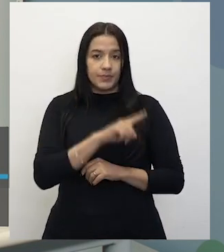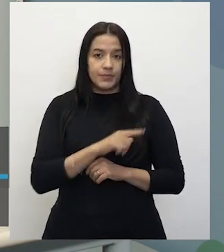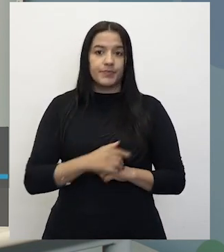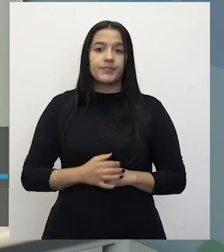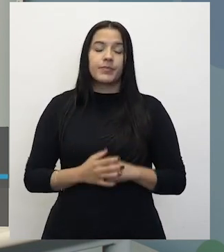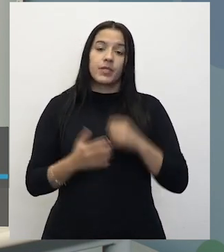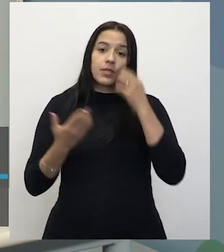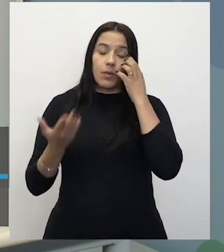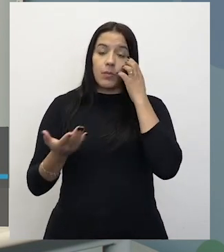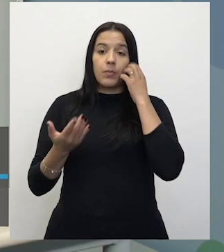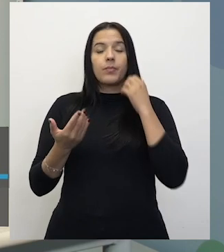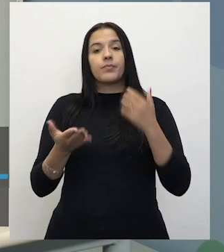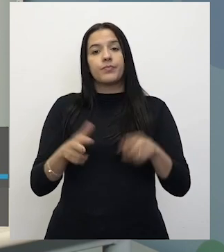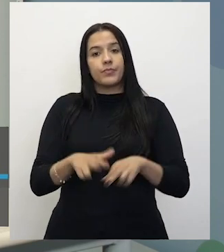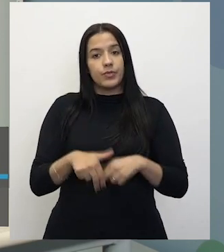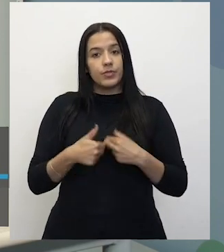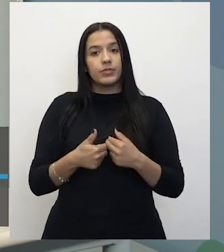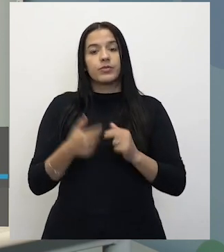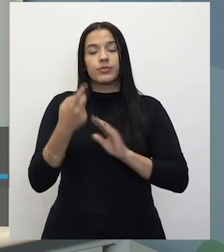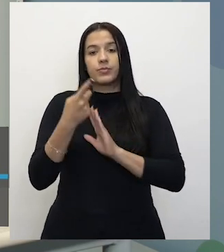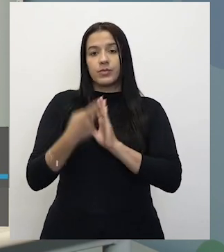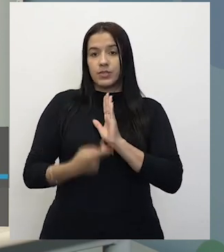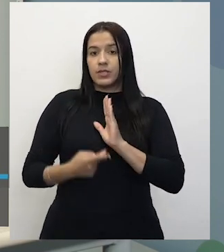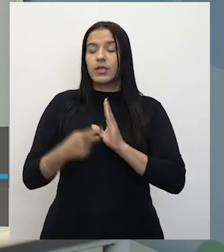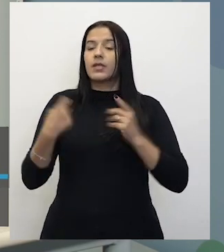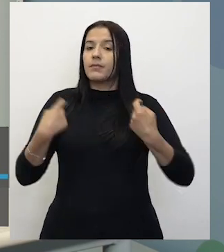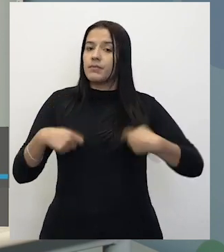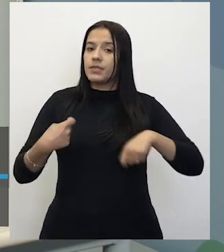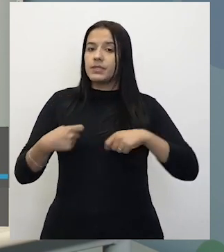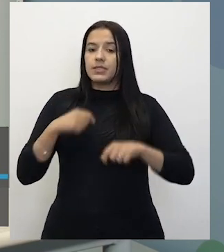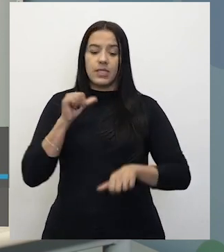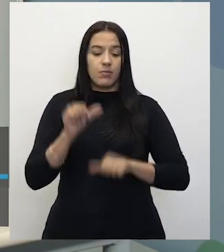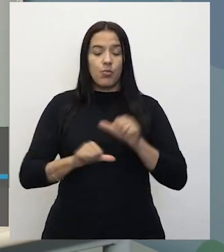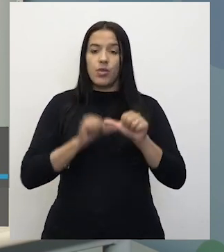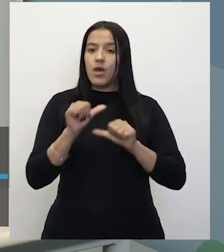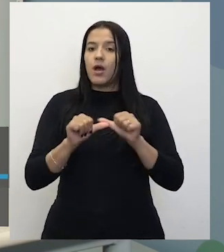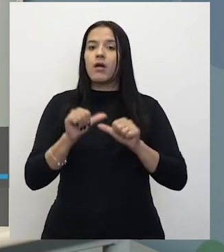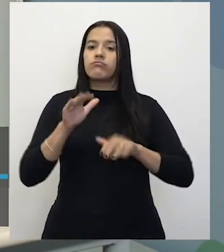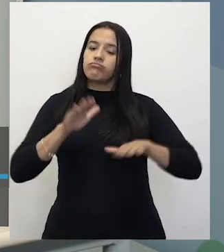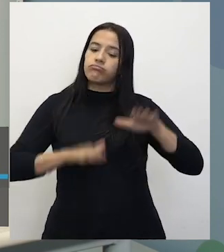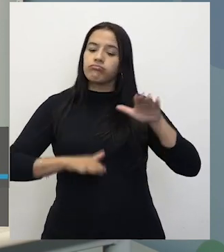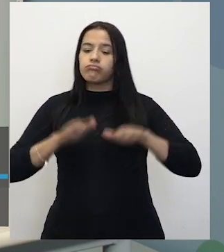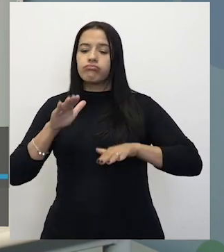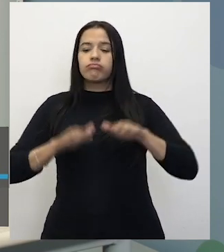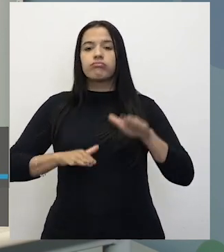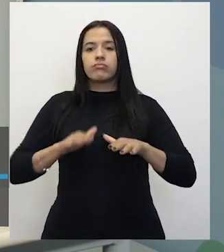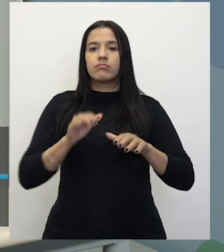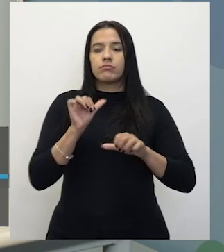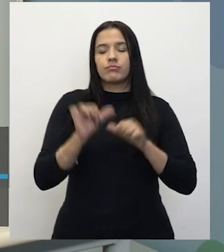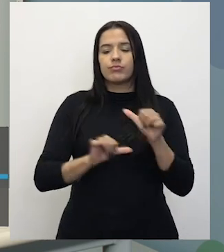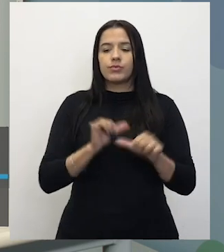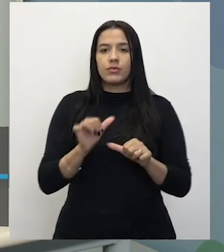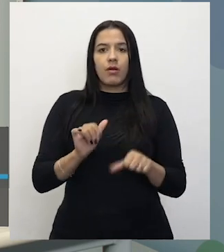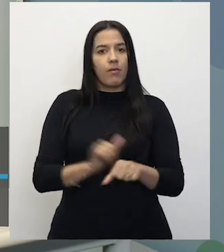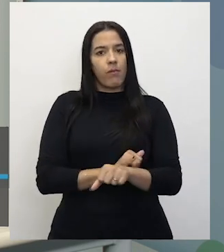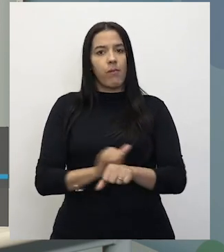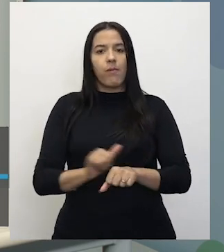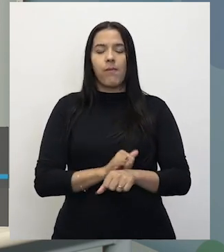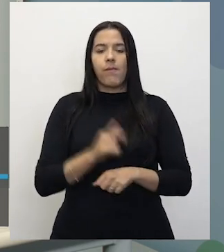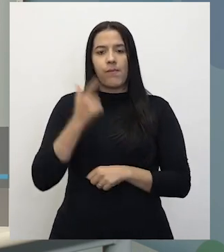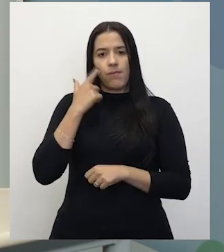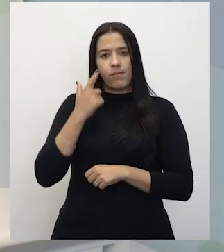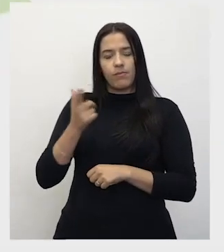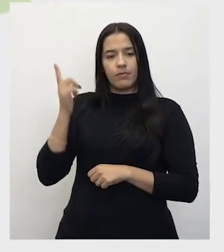ser flexível. Então, se ele é flexível, ele permite vocês mudarem a rota, mudar a estratégia. Bora lá com a gente na